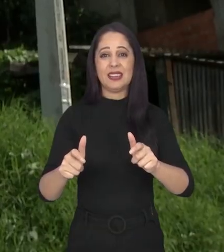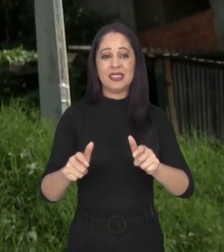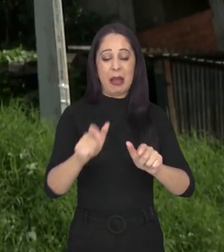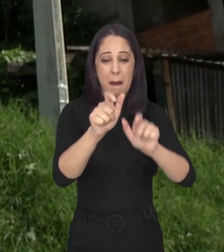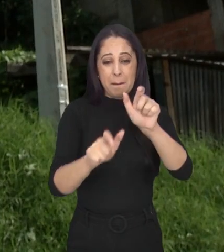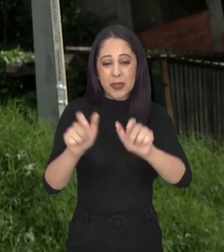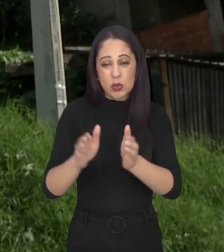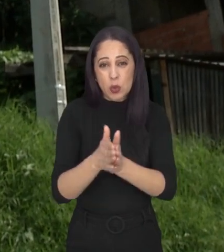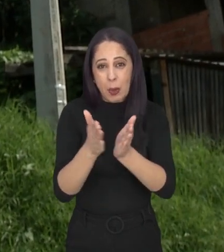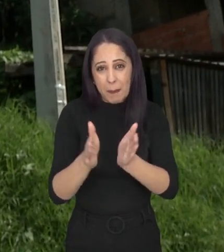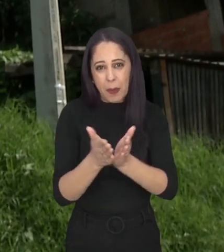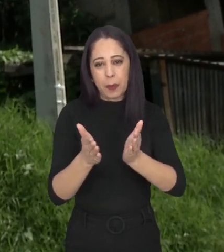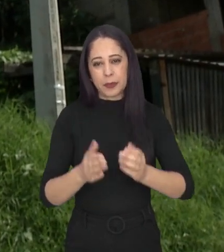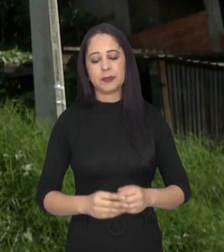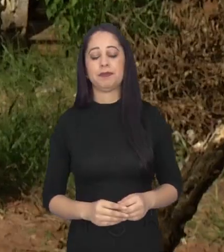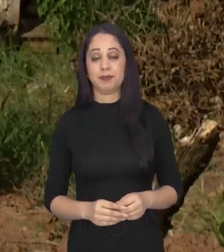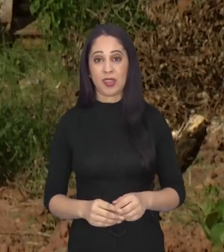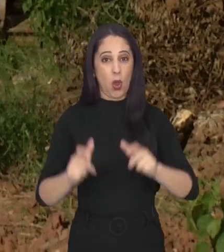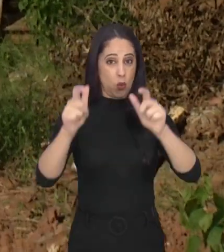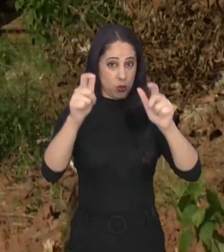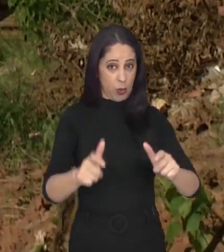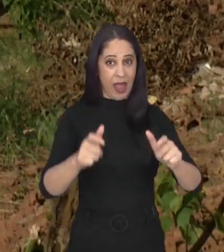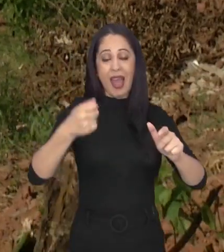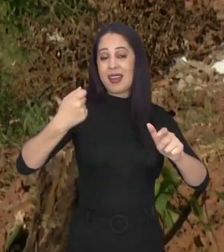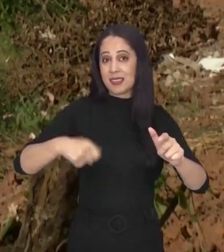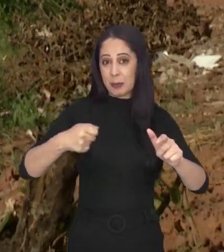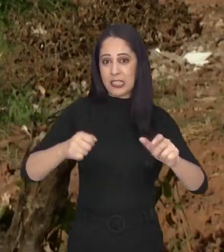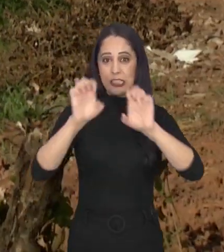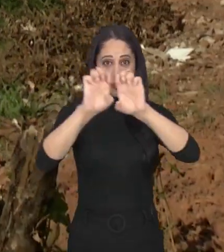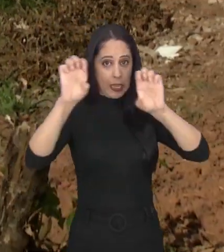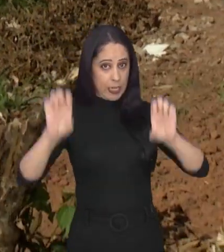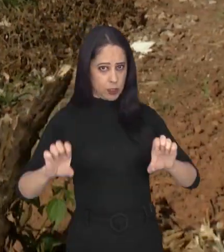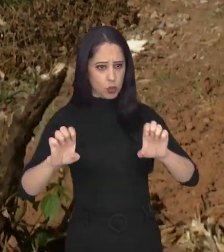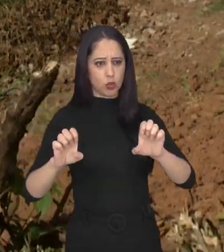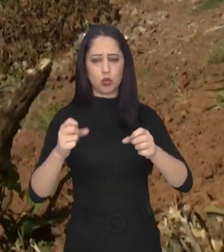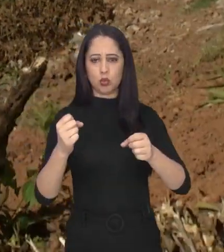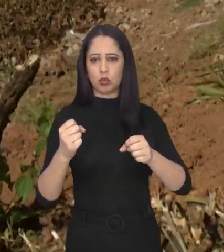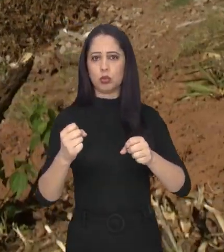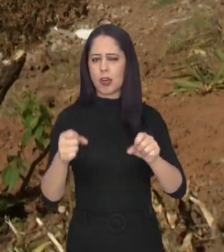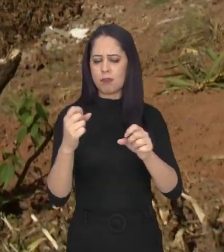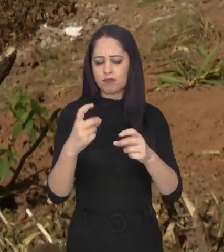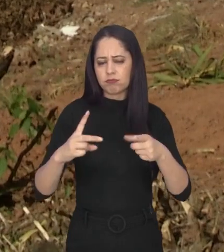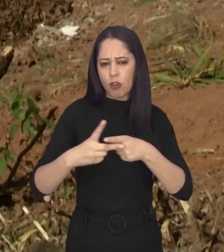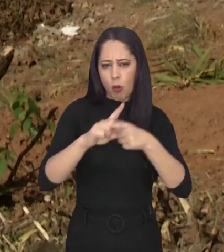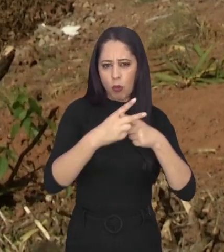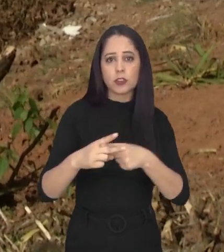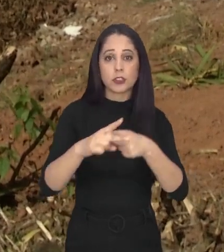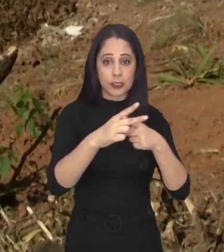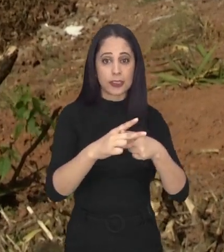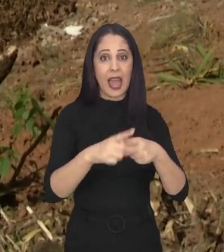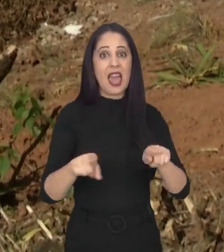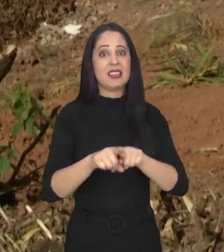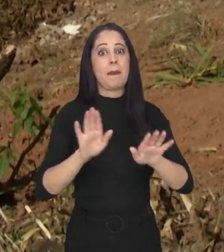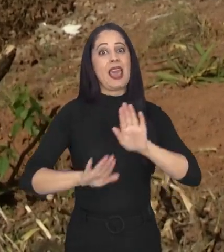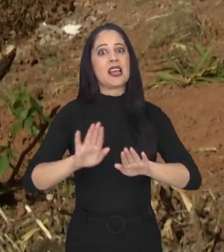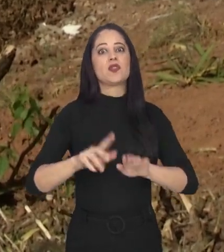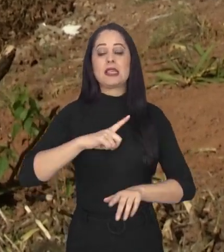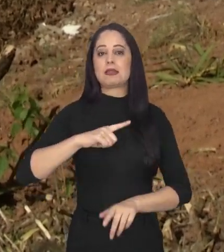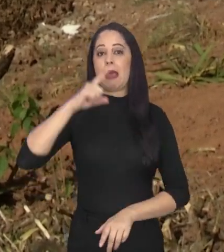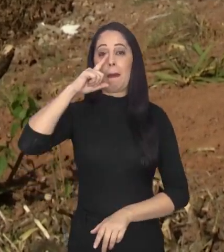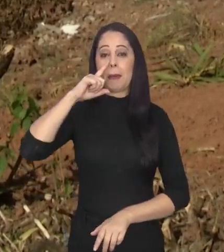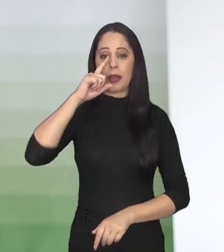população das classes média e baixa. São lugares que precisam de infraestrutura e, em casos mais extremos, representam riscos